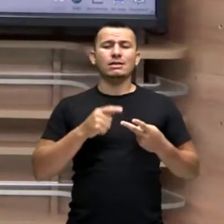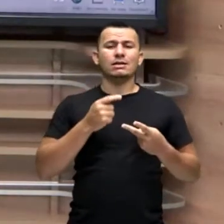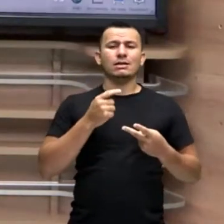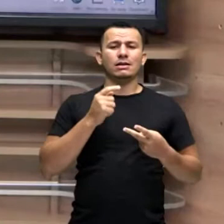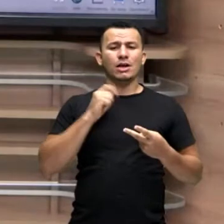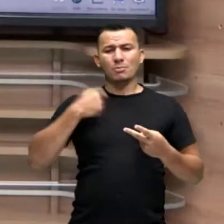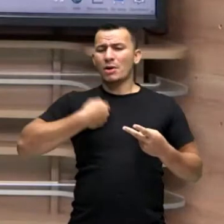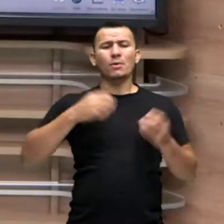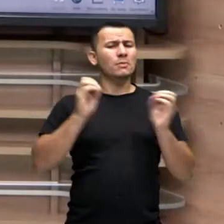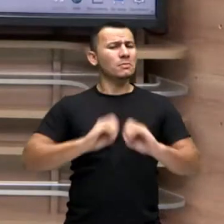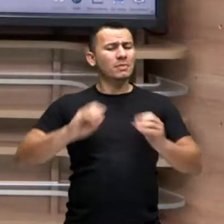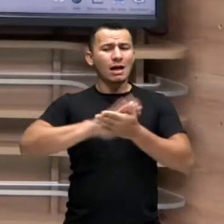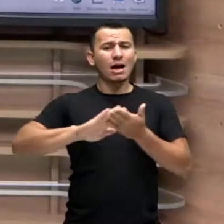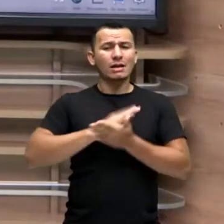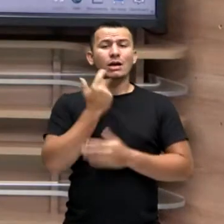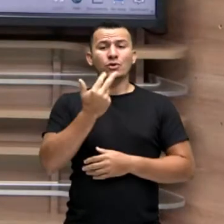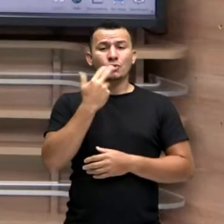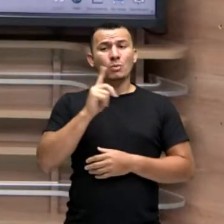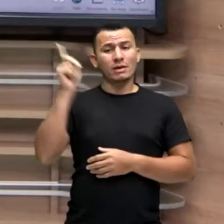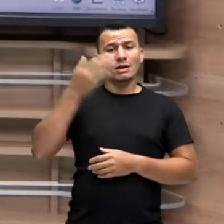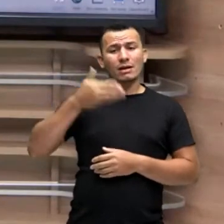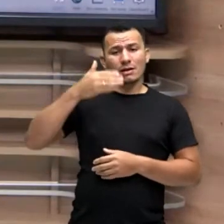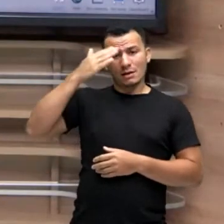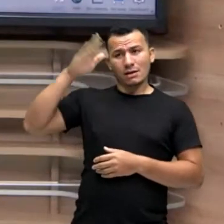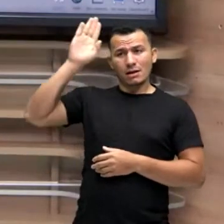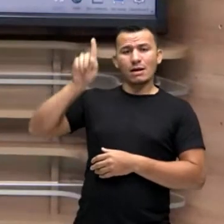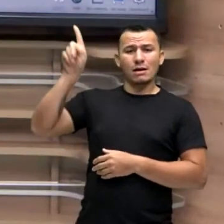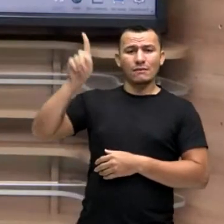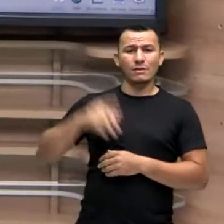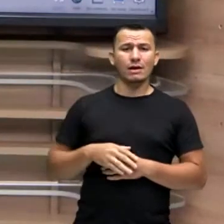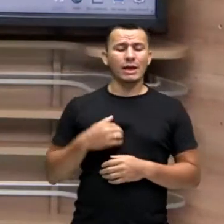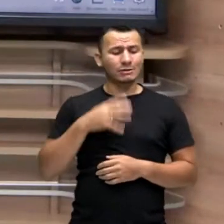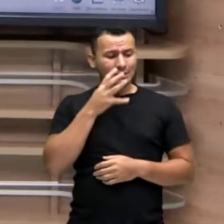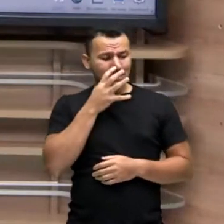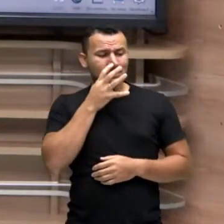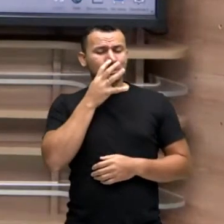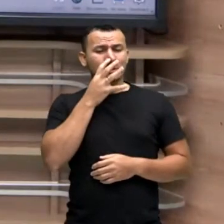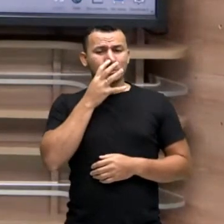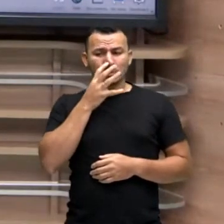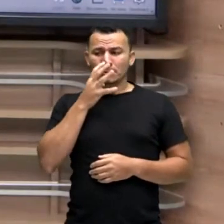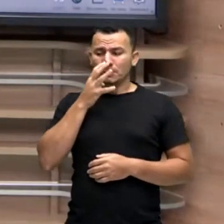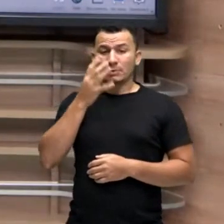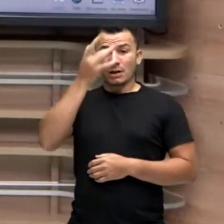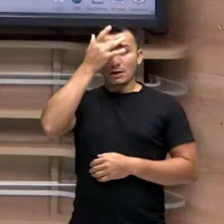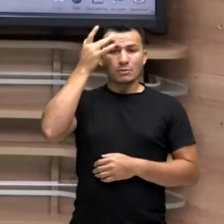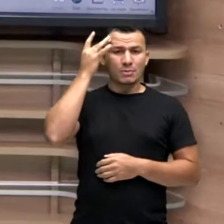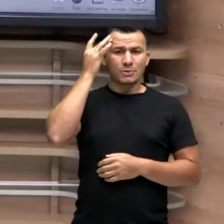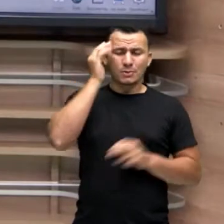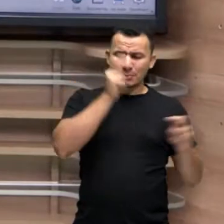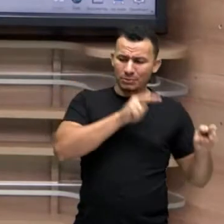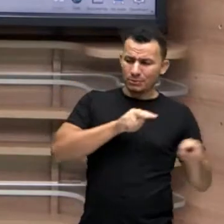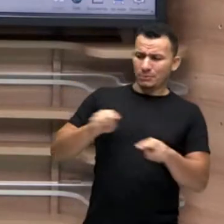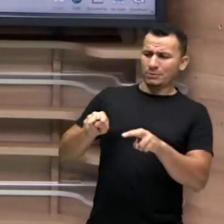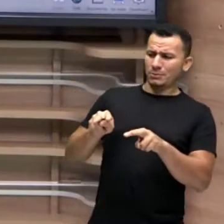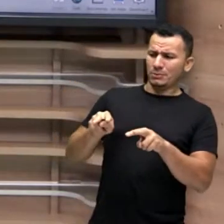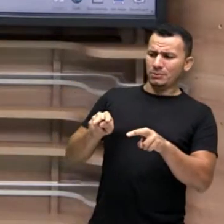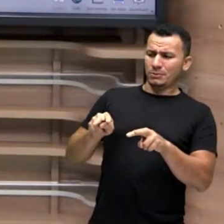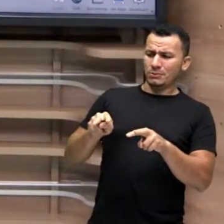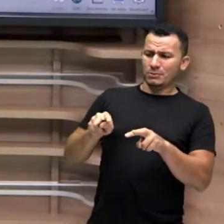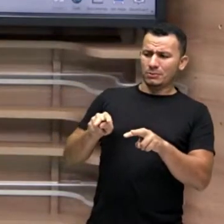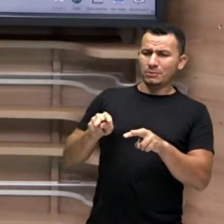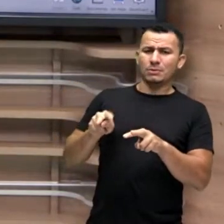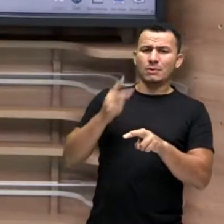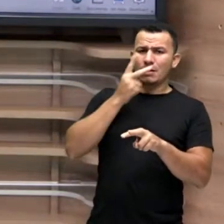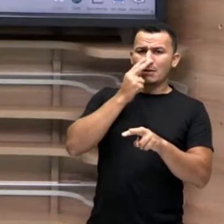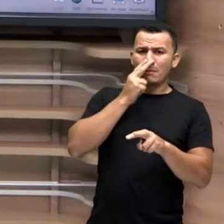né então eu sei que eu cheguei a presenciar cenas que as pessoas meio que olhava para ele com